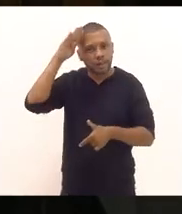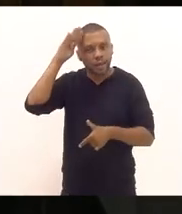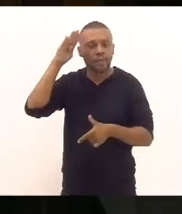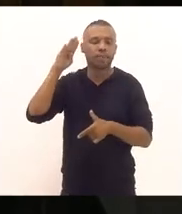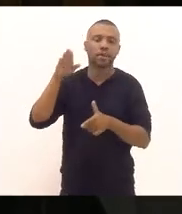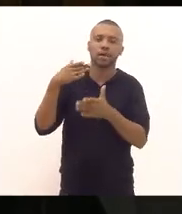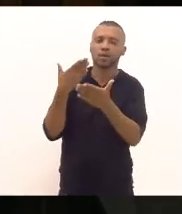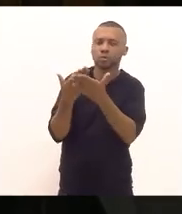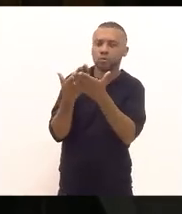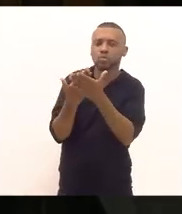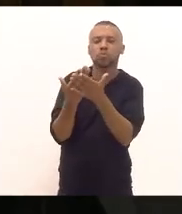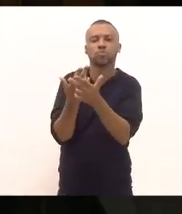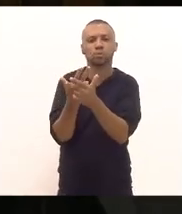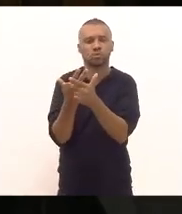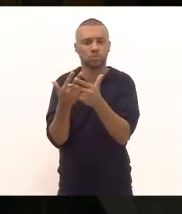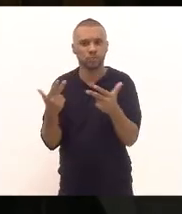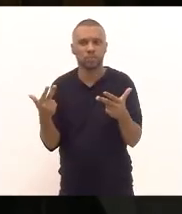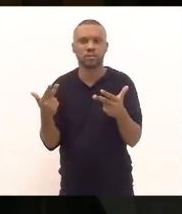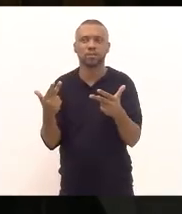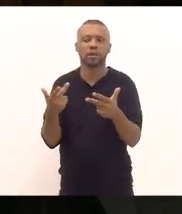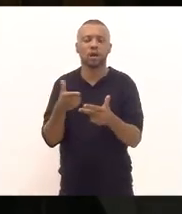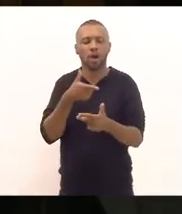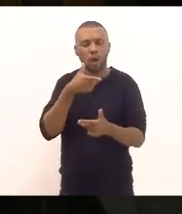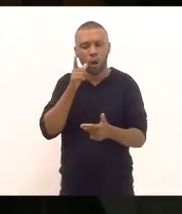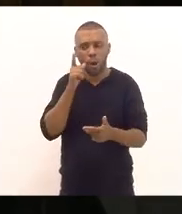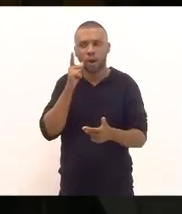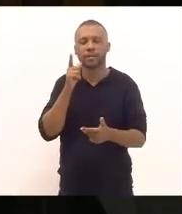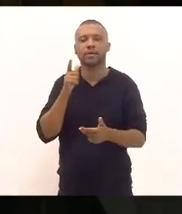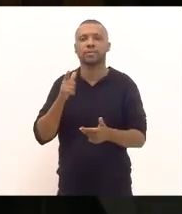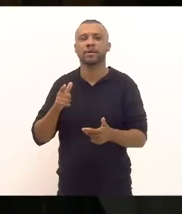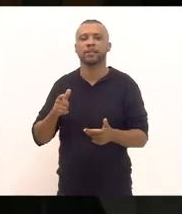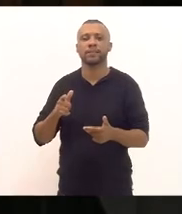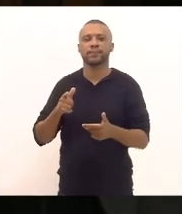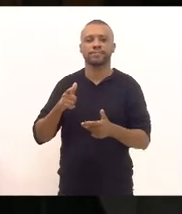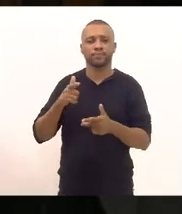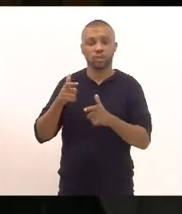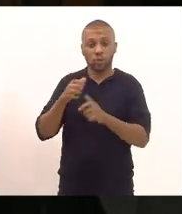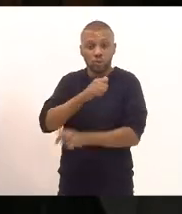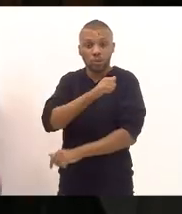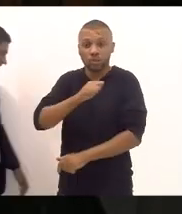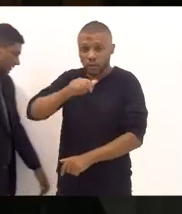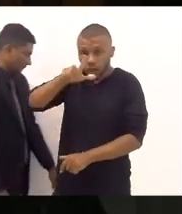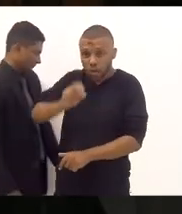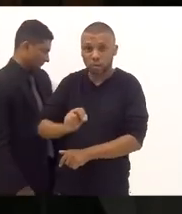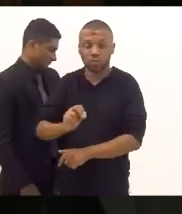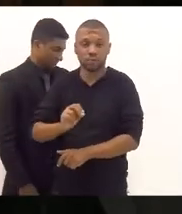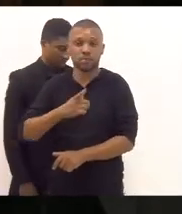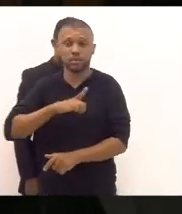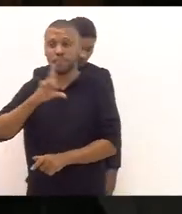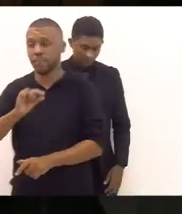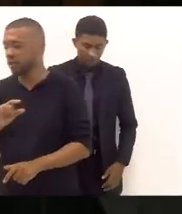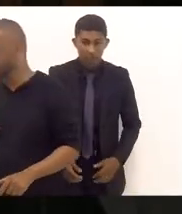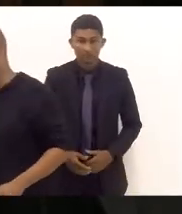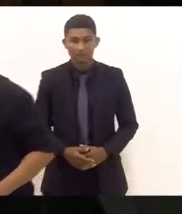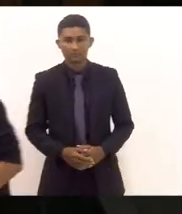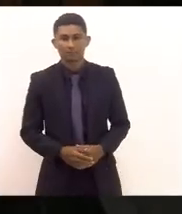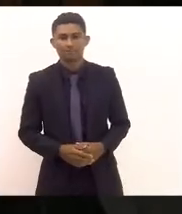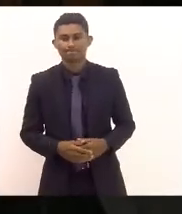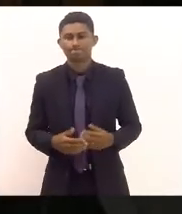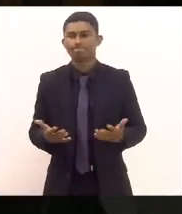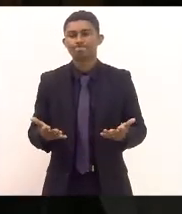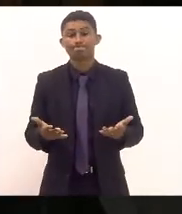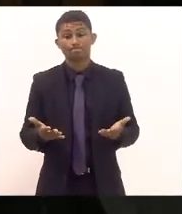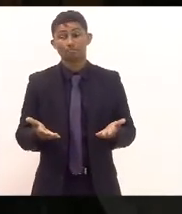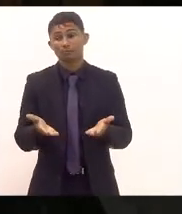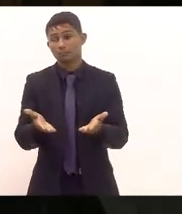é onde os professores ganhavam menos que nas outras instituições onde os alunos tinham também menos possibilidades de ter